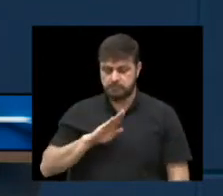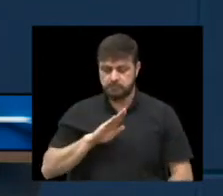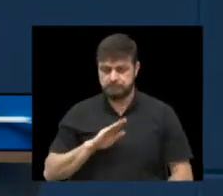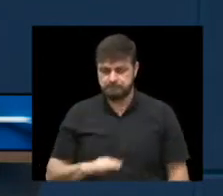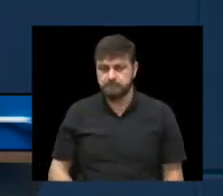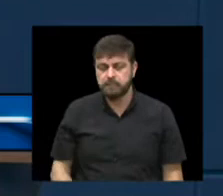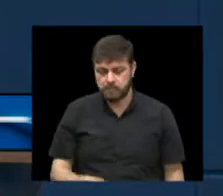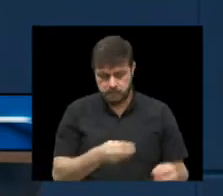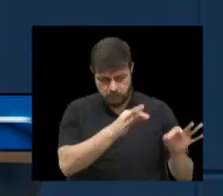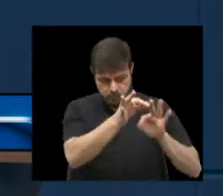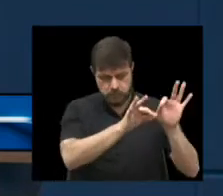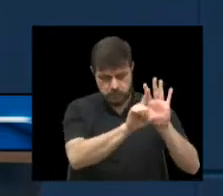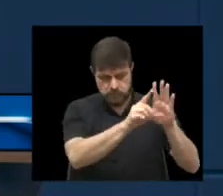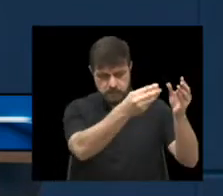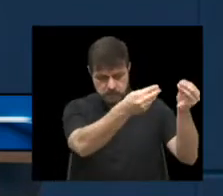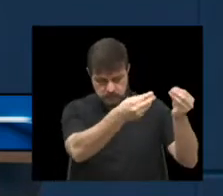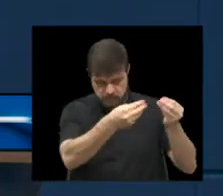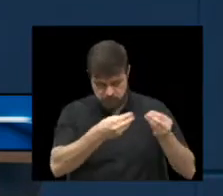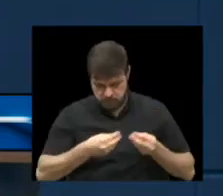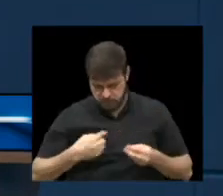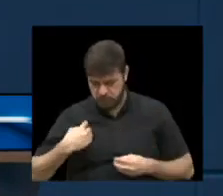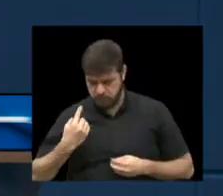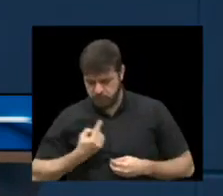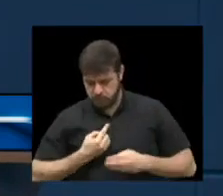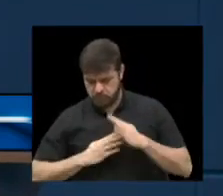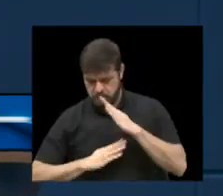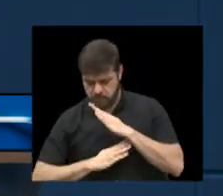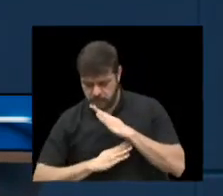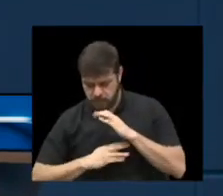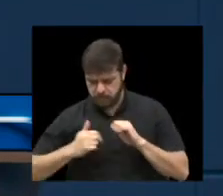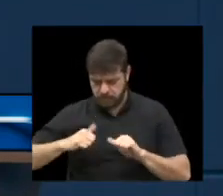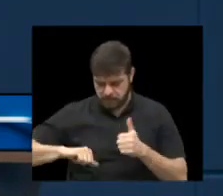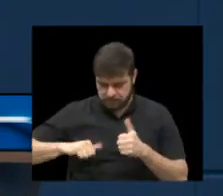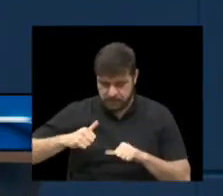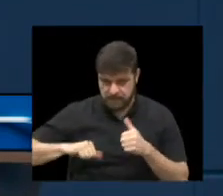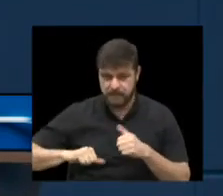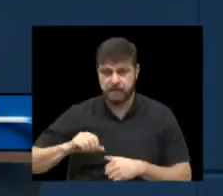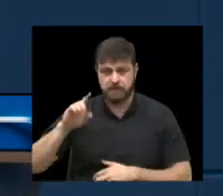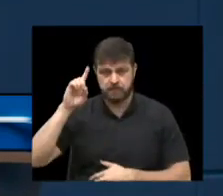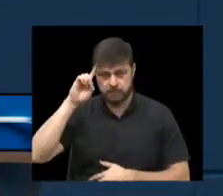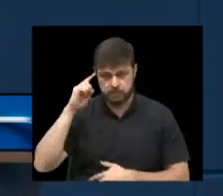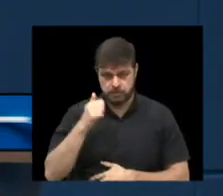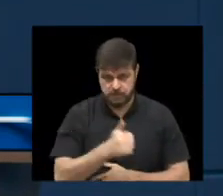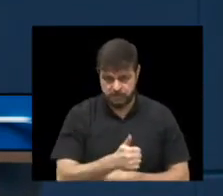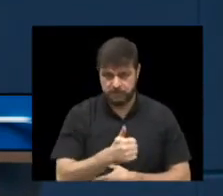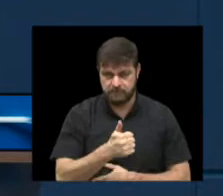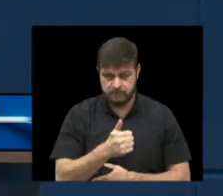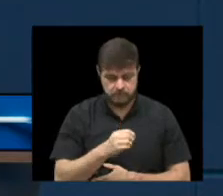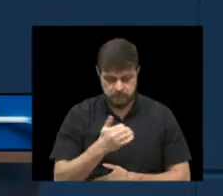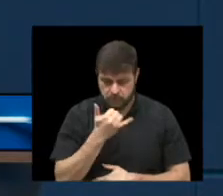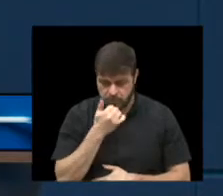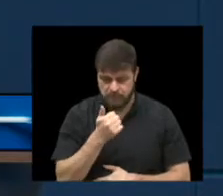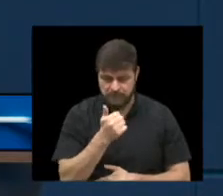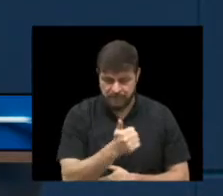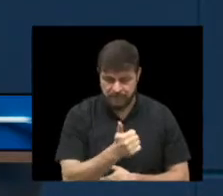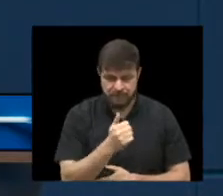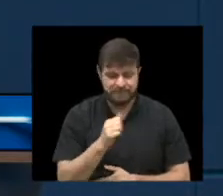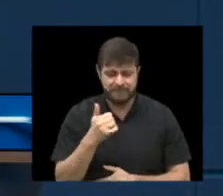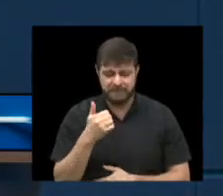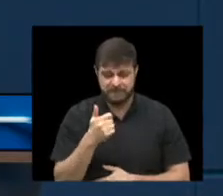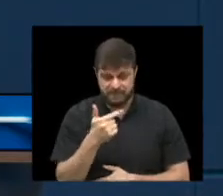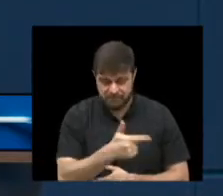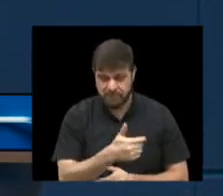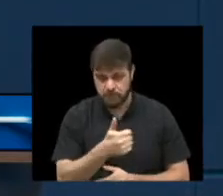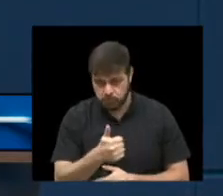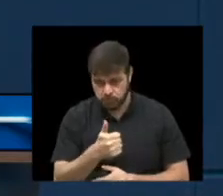esse projeto aqui para a nossa Câmara Municipal de Campinas. E nesse dia 21/6, ele justamente assinou e mandou